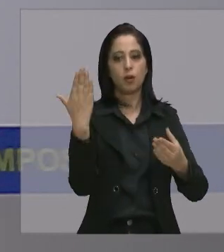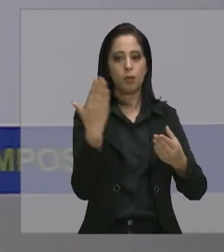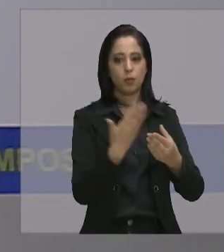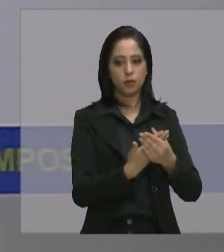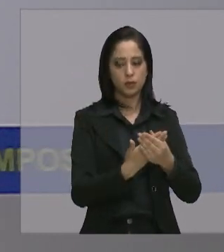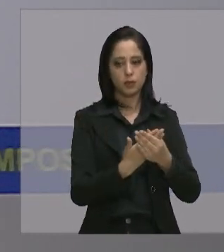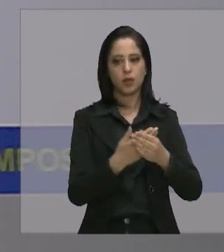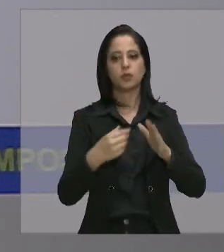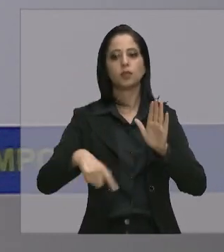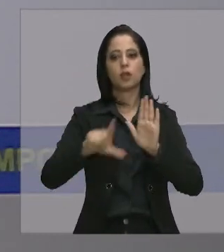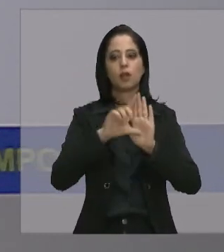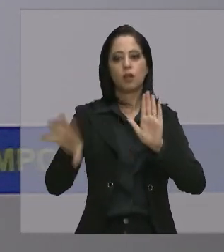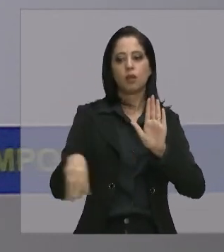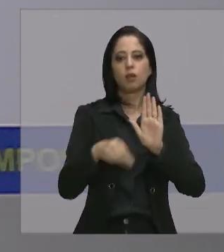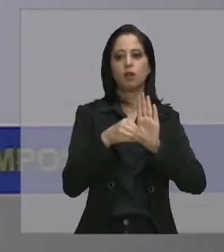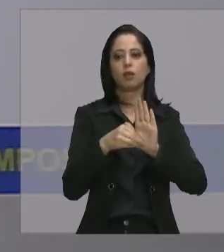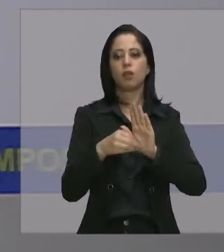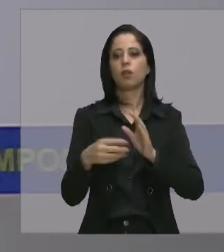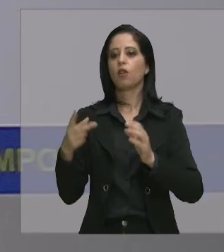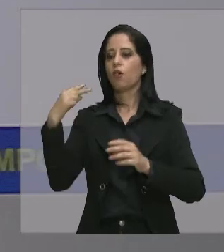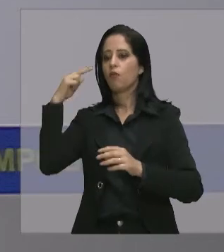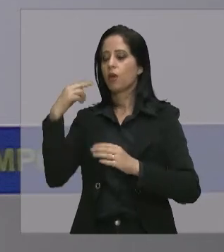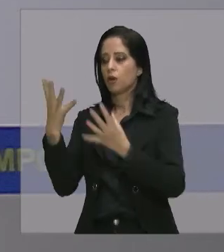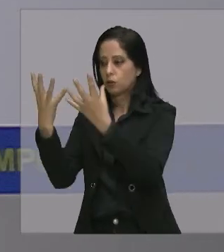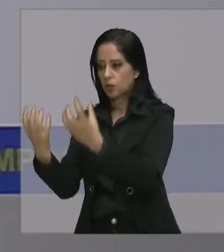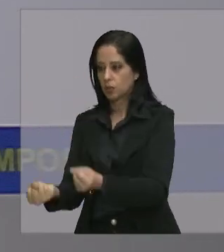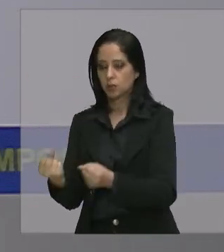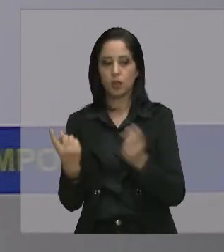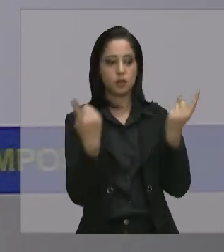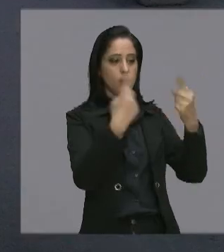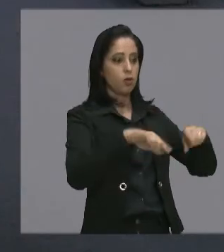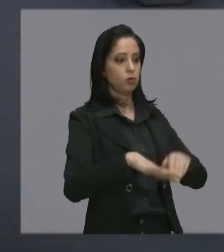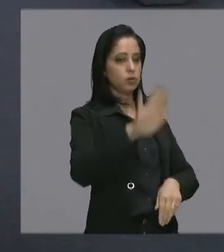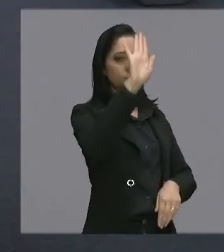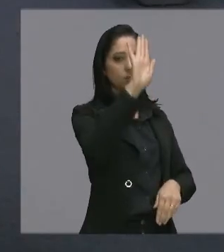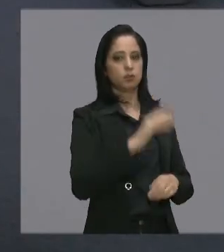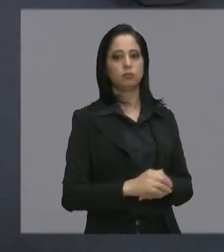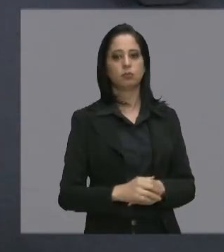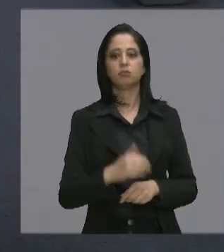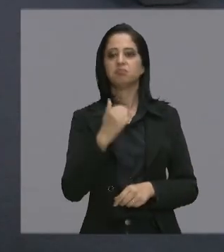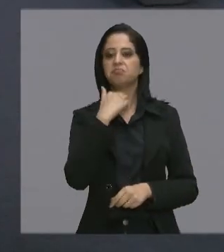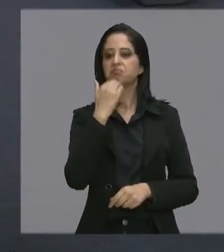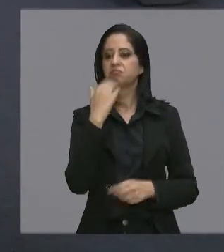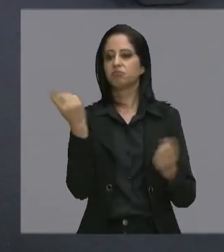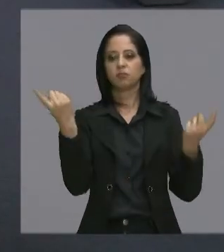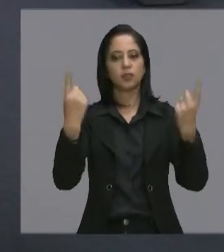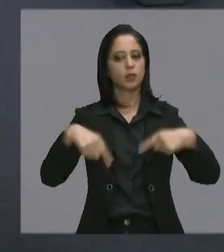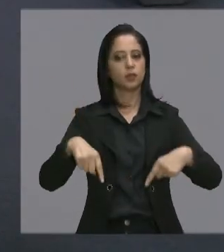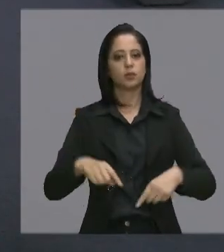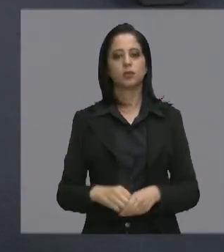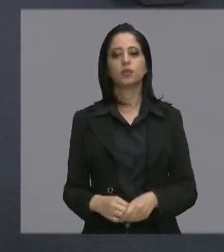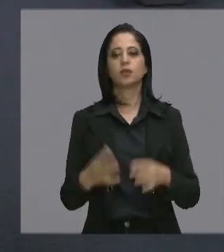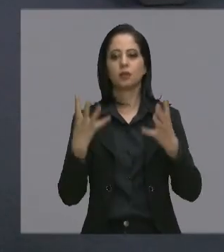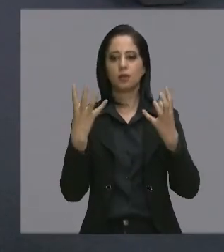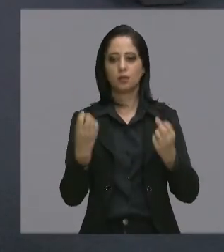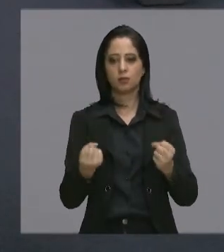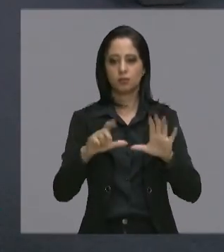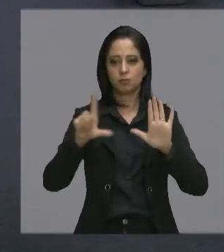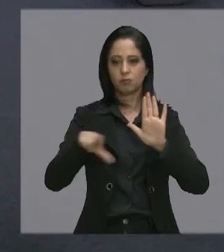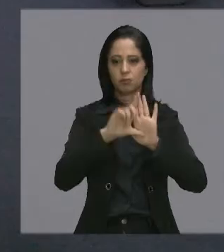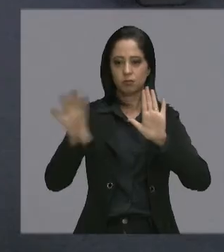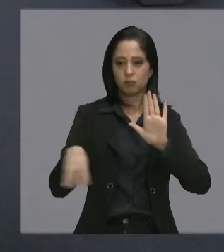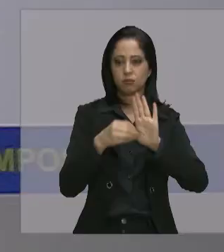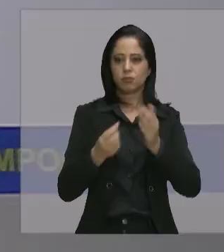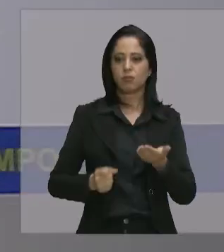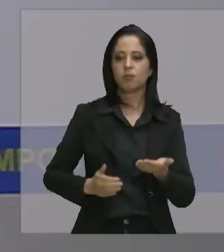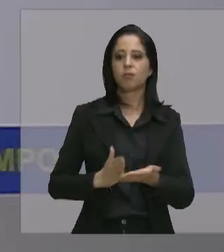emenda. Vereadores favoráveis permaneçam como estão, os contrários se manifestem. Nenhuma manifestação contrária. Emenda aprovada por